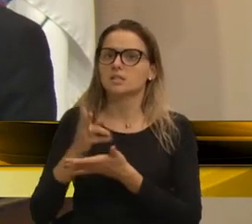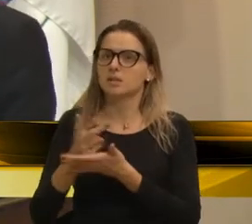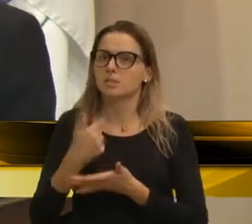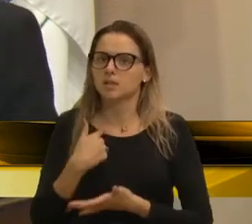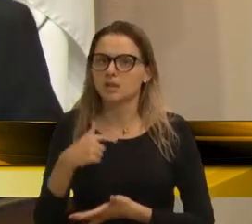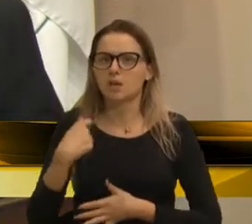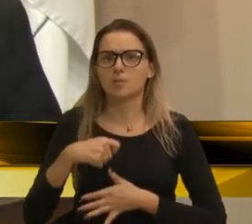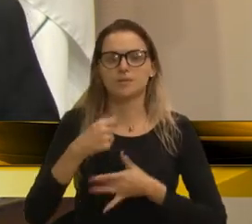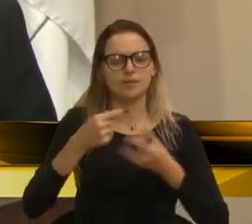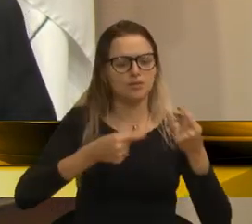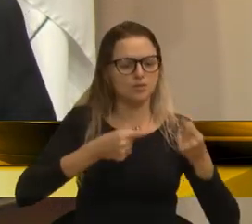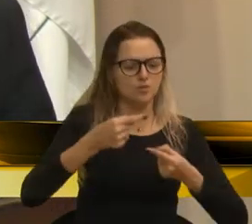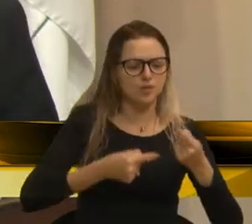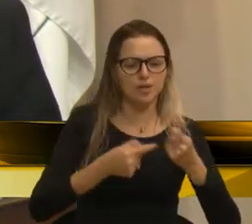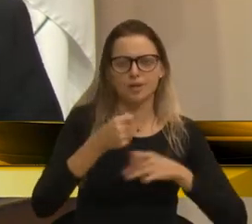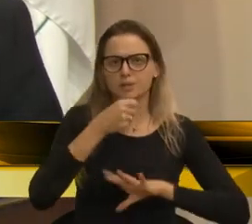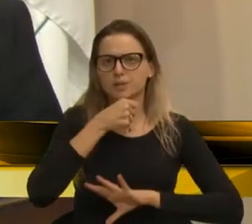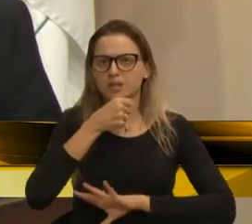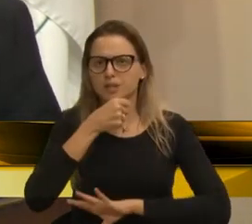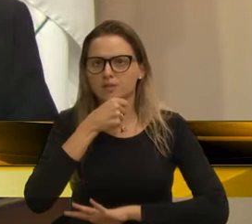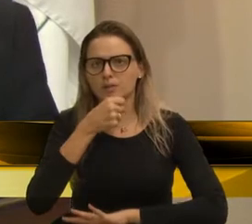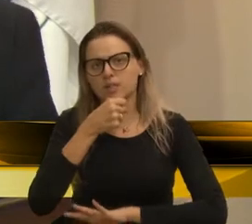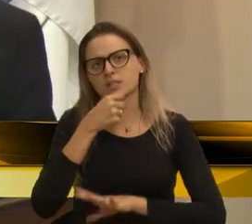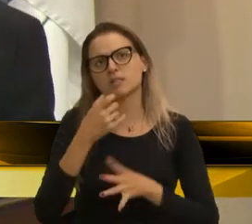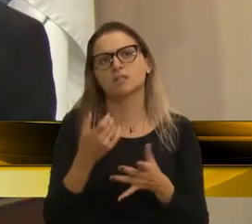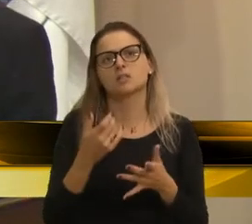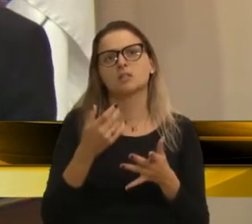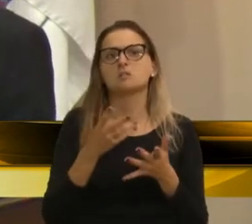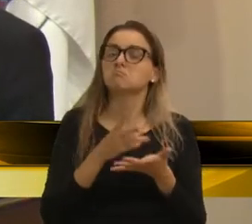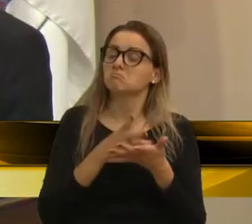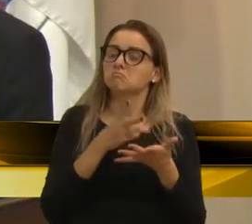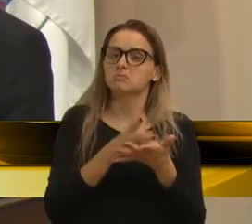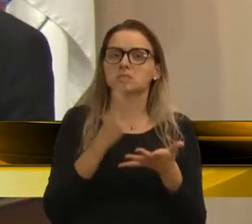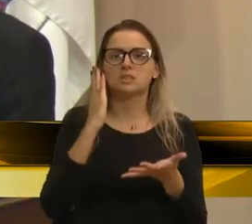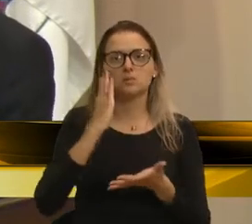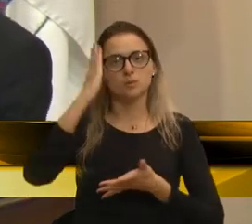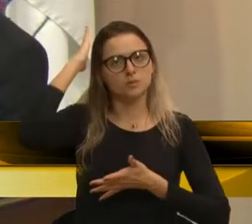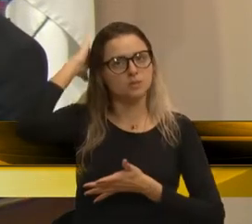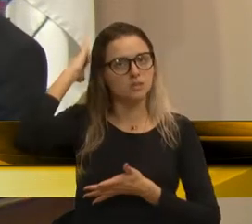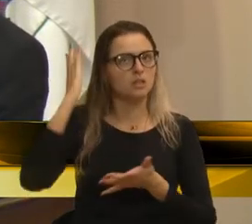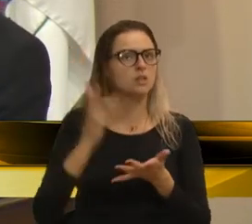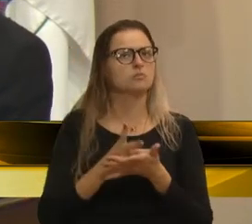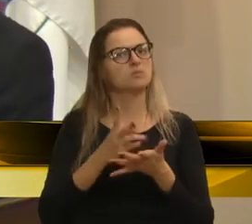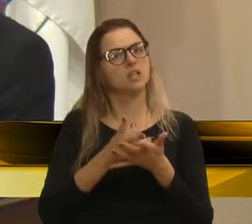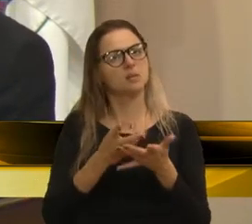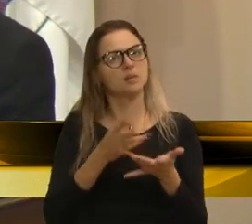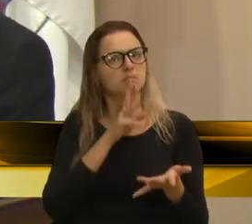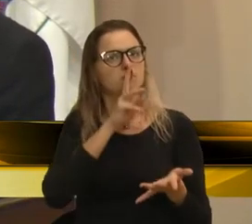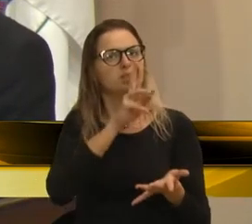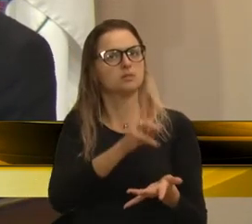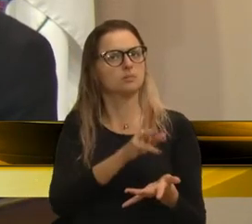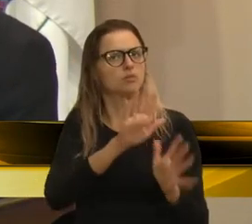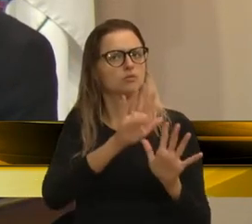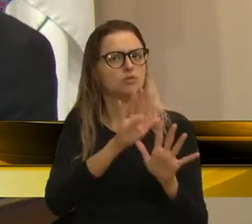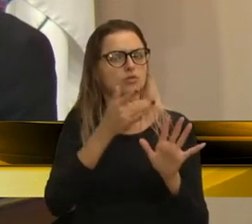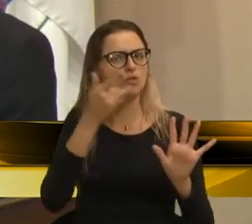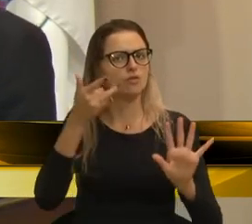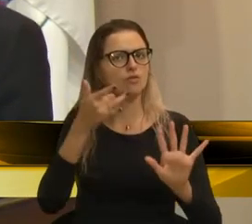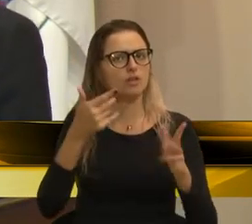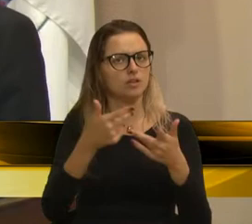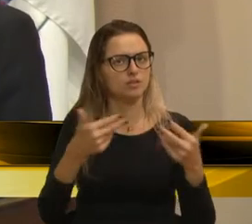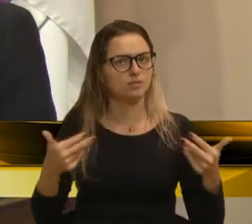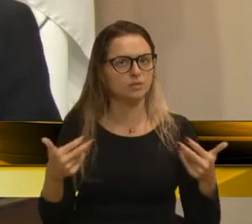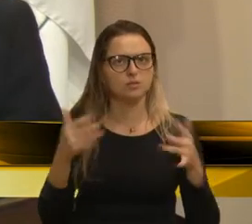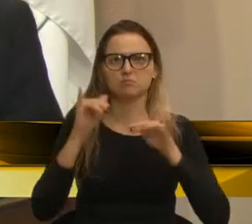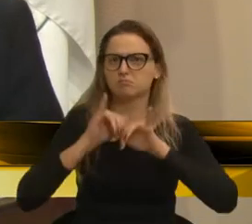os debates, para as entrevistas, o atual prefeito, então vereador, sempre foi muito solícito para a imprensa. Para a